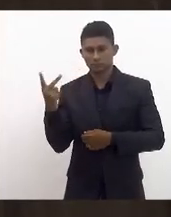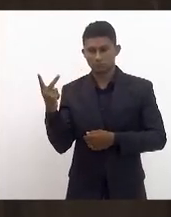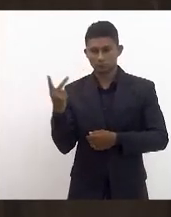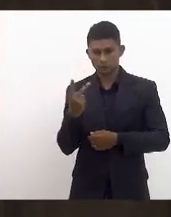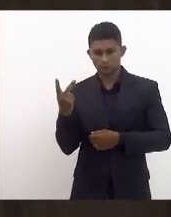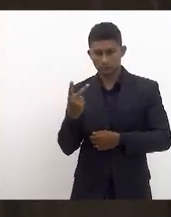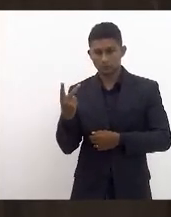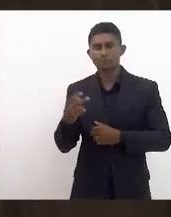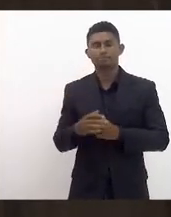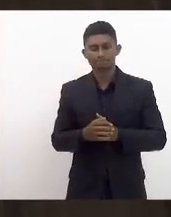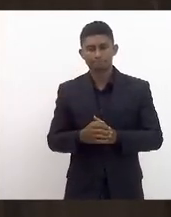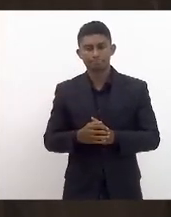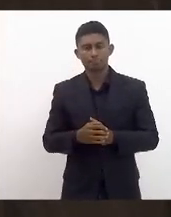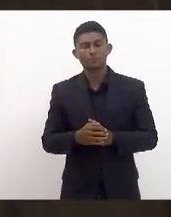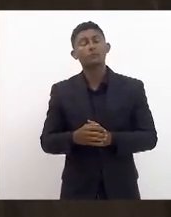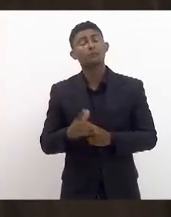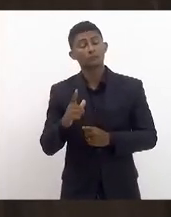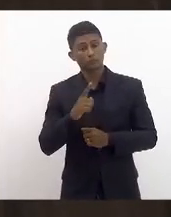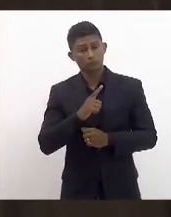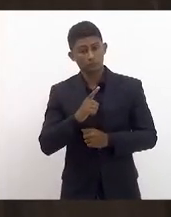eu recebi o